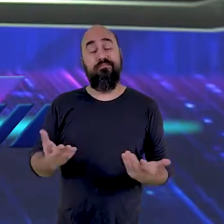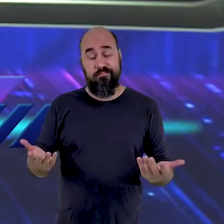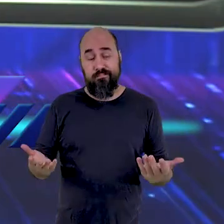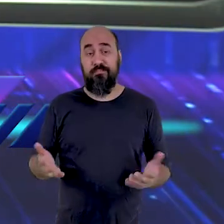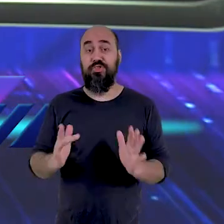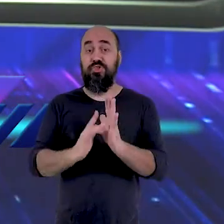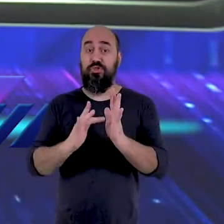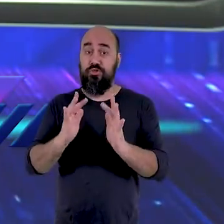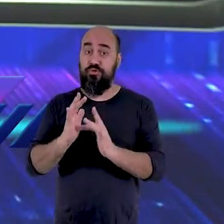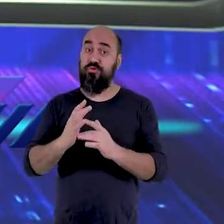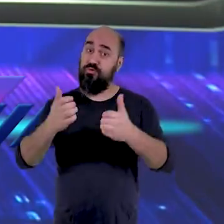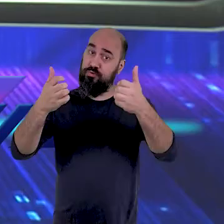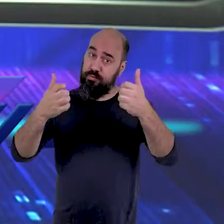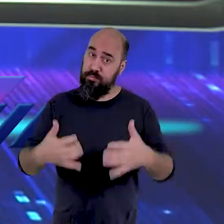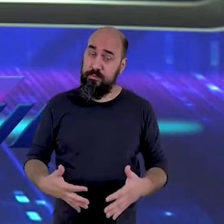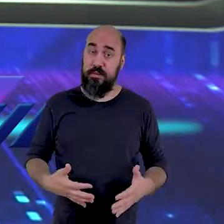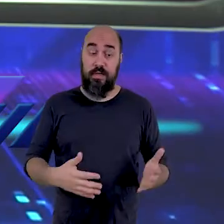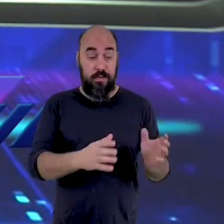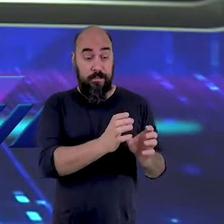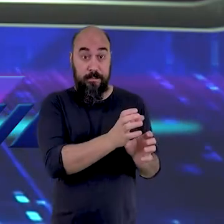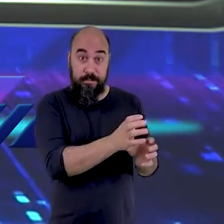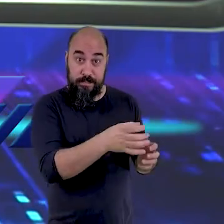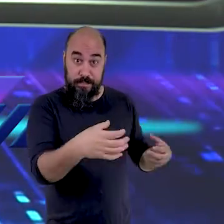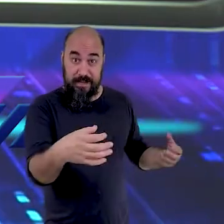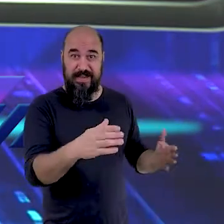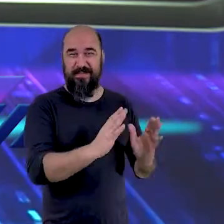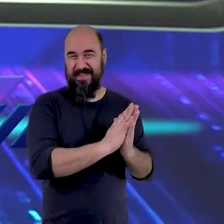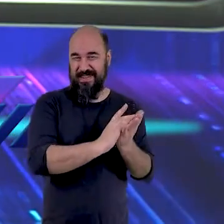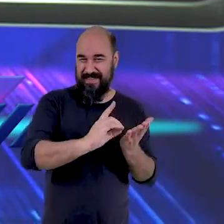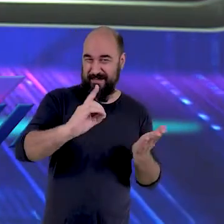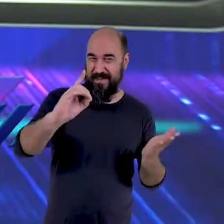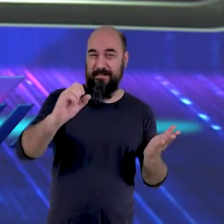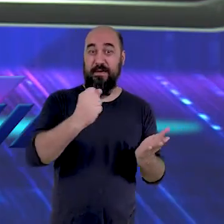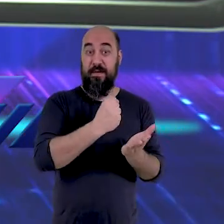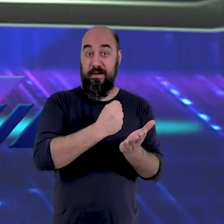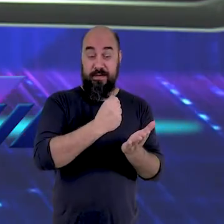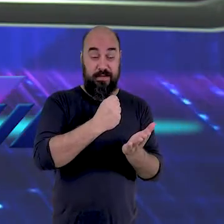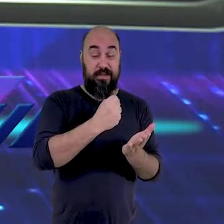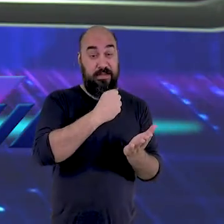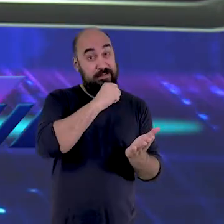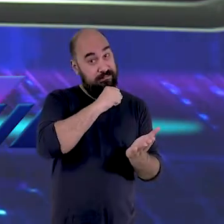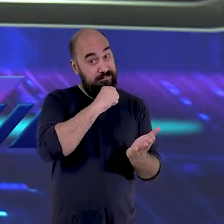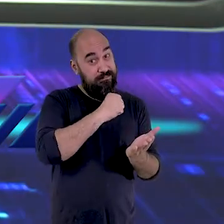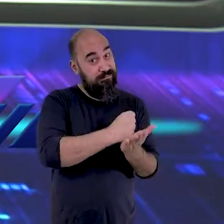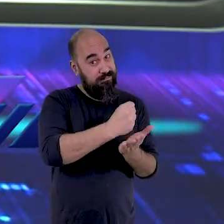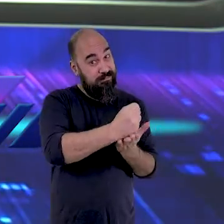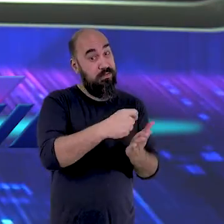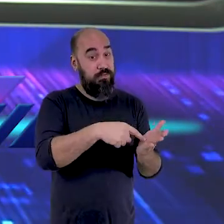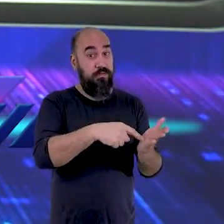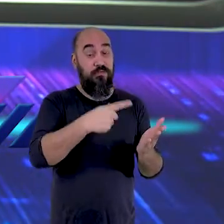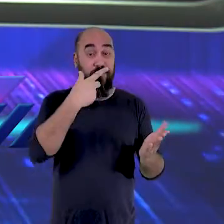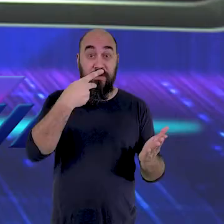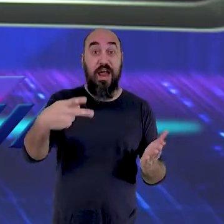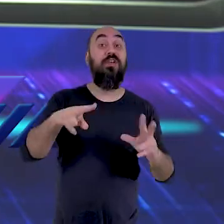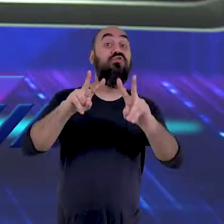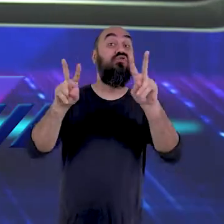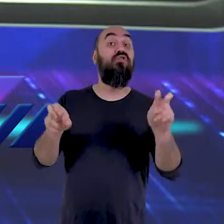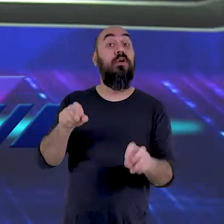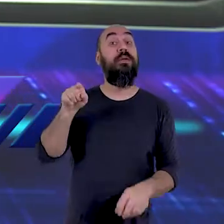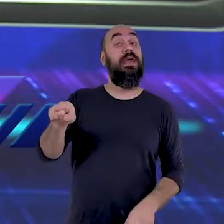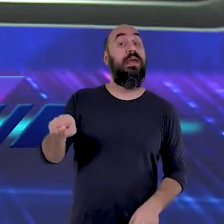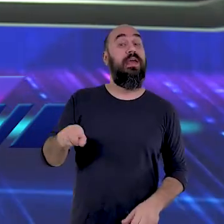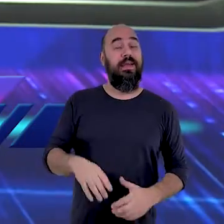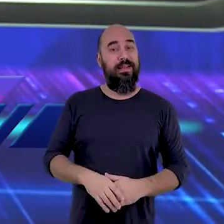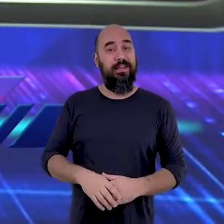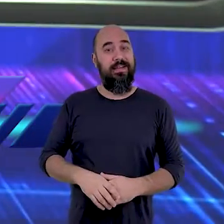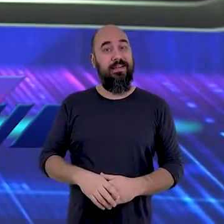está dizendo que a Bíblia testifica dele, a Bíblia fala dele, e a Bíblia era o Antigo Testamento. Agora, se o Antigo